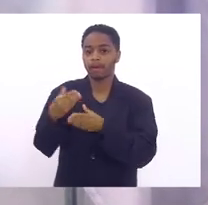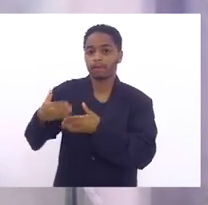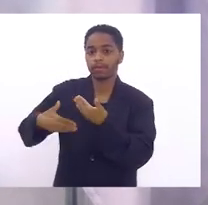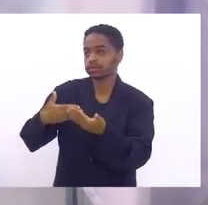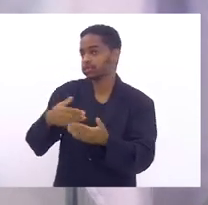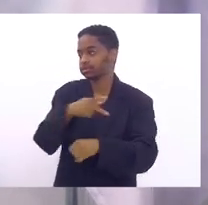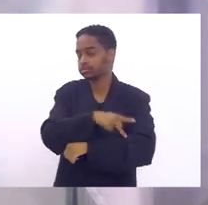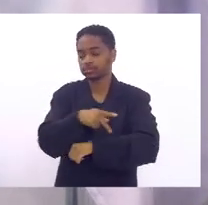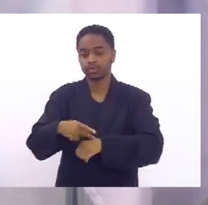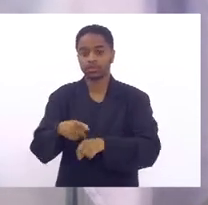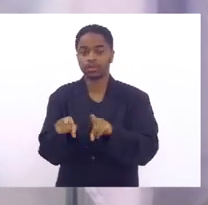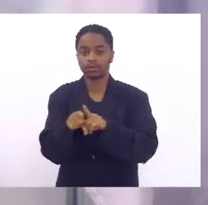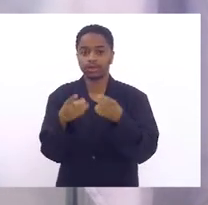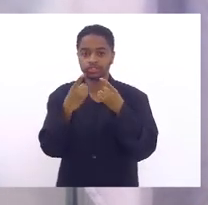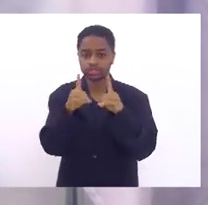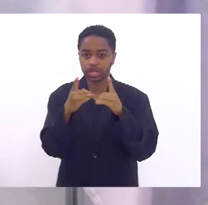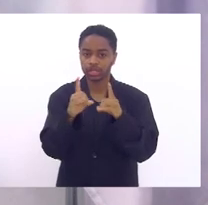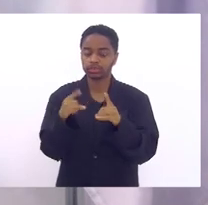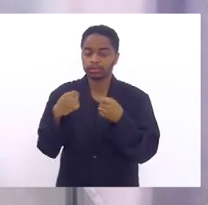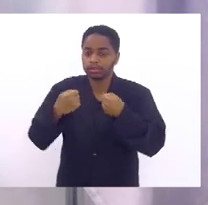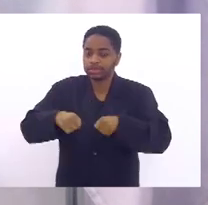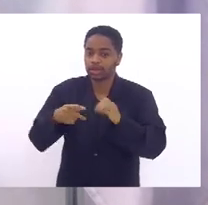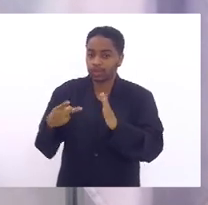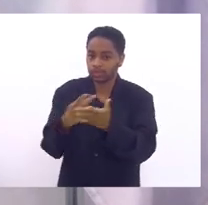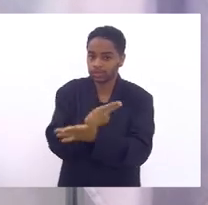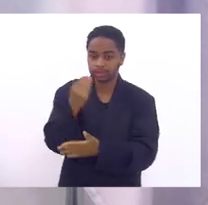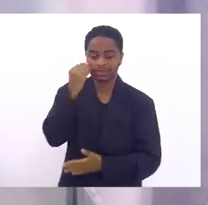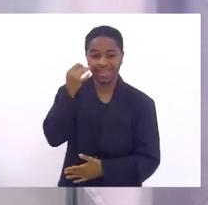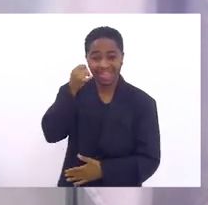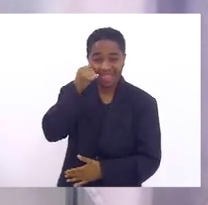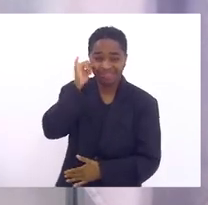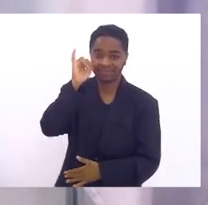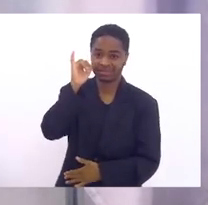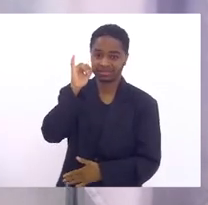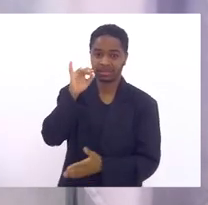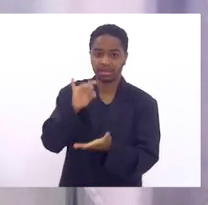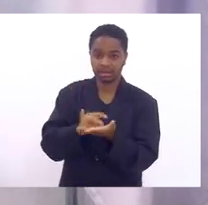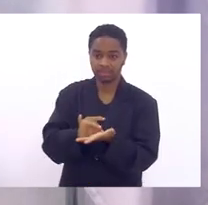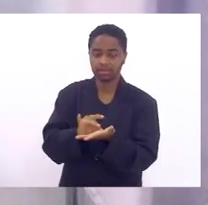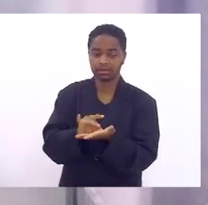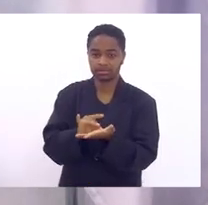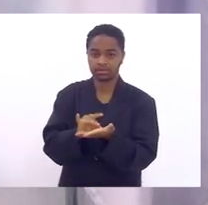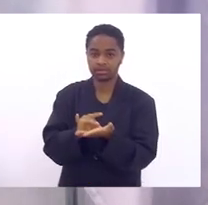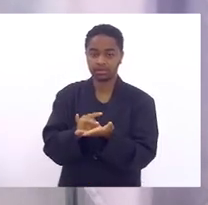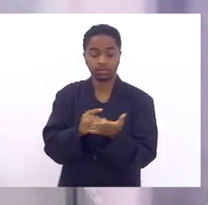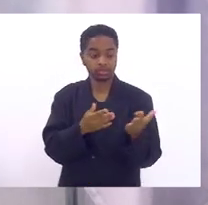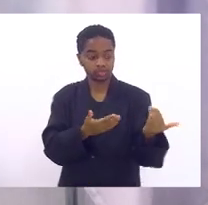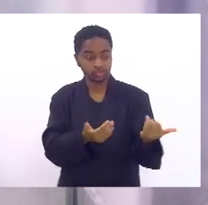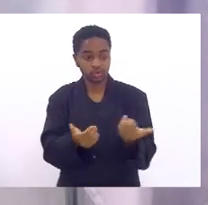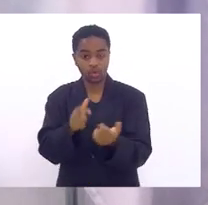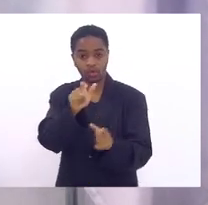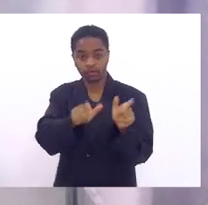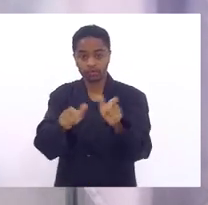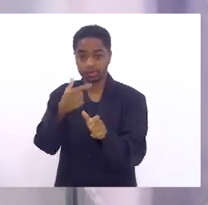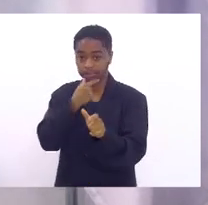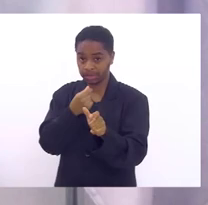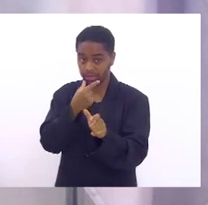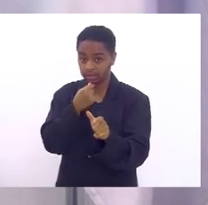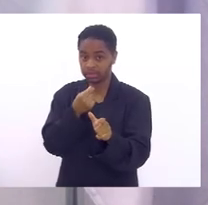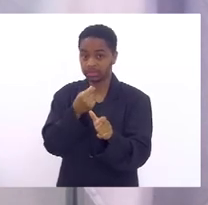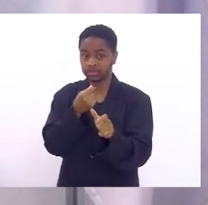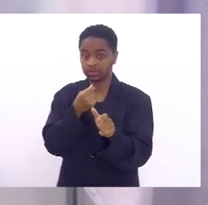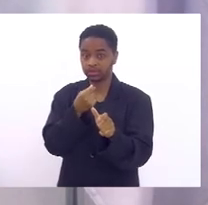didático que a gente precisa ter para prevenir eh que esses jovens meninos se tornem